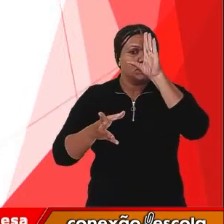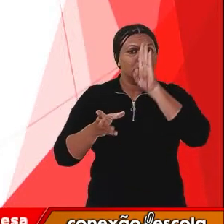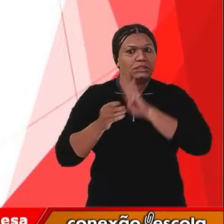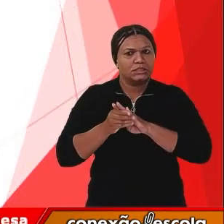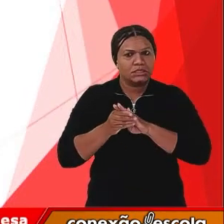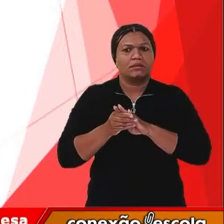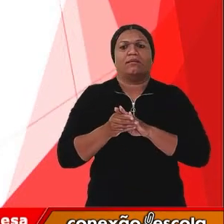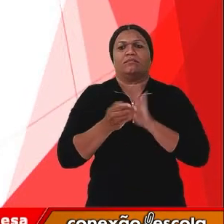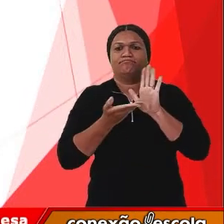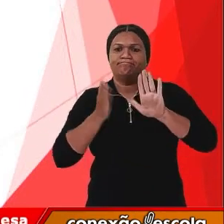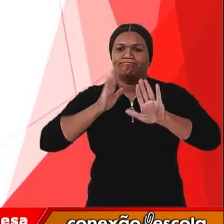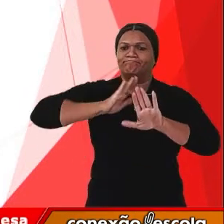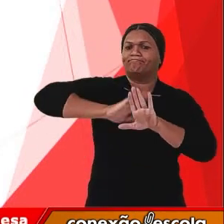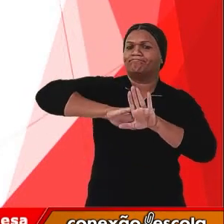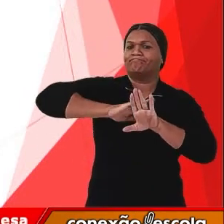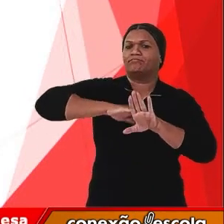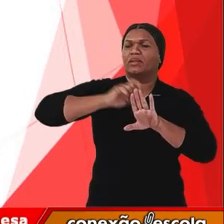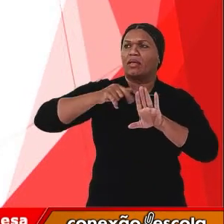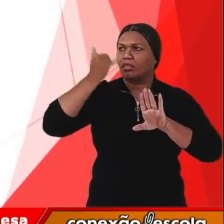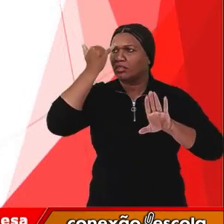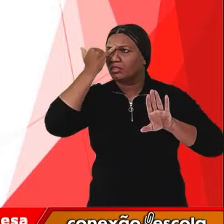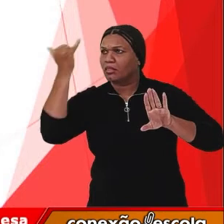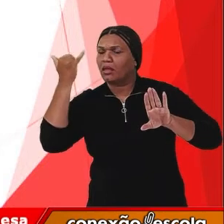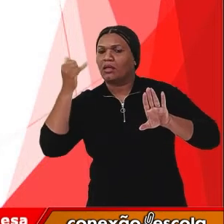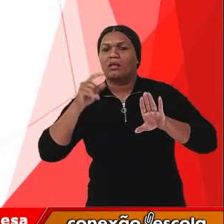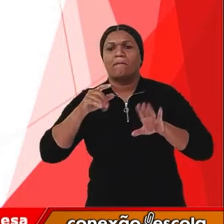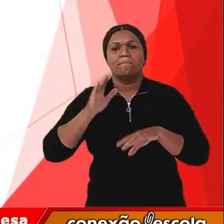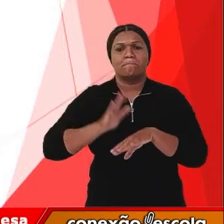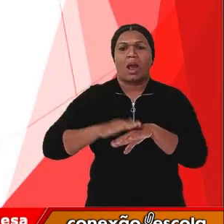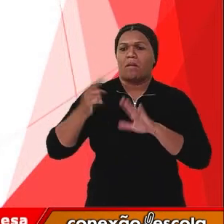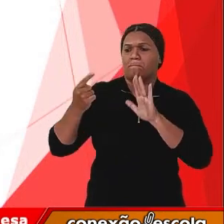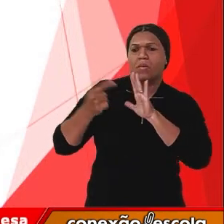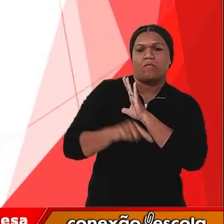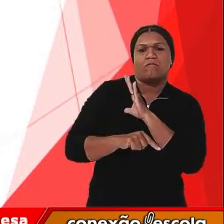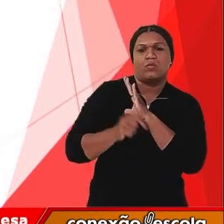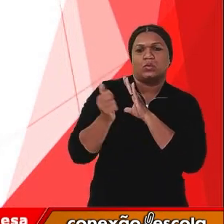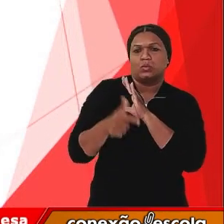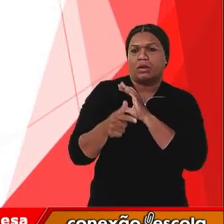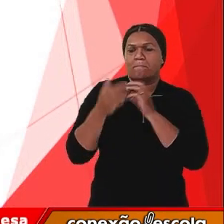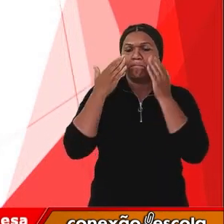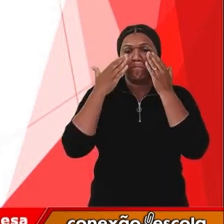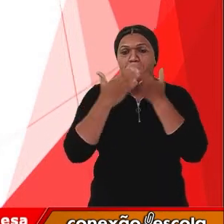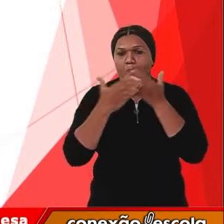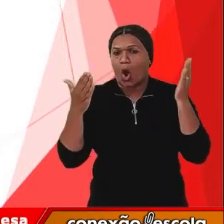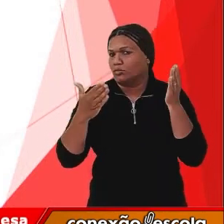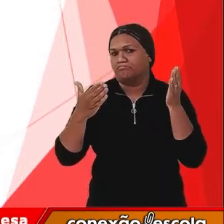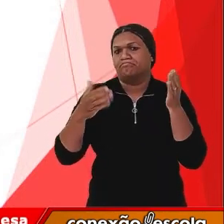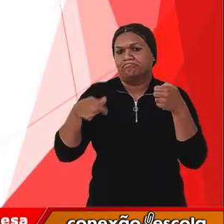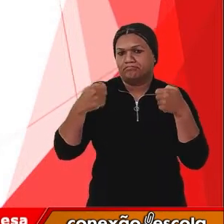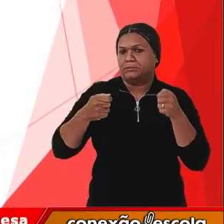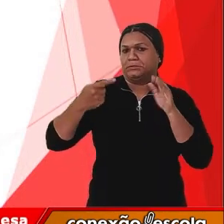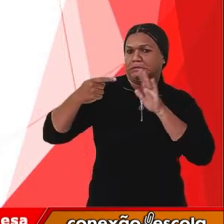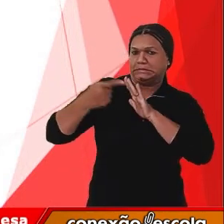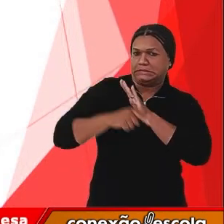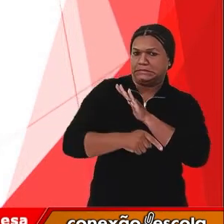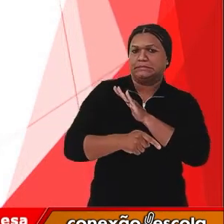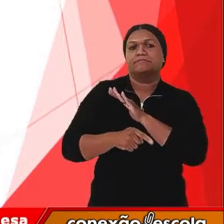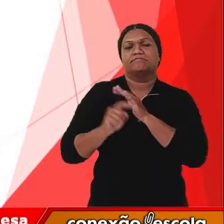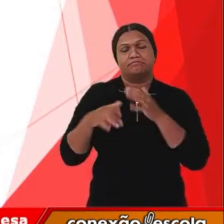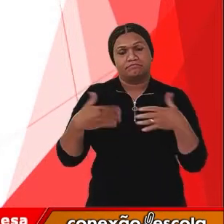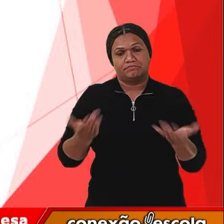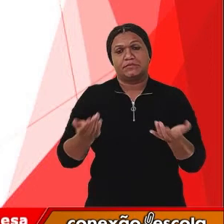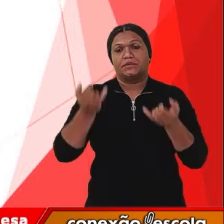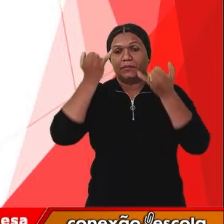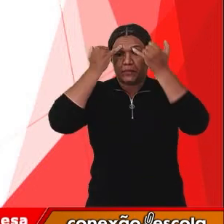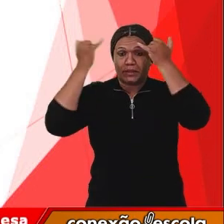entendidas no texto porque elas são ideias que vão além do que foi dito nele estão por tantas essas